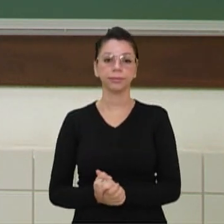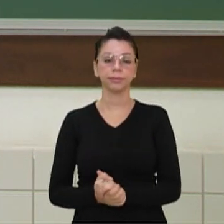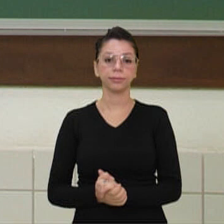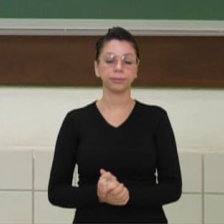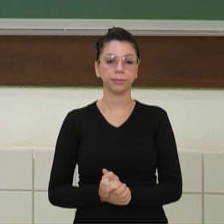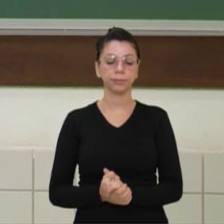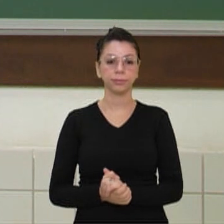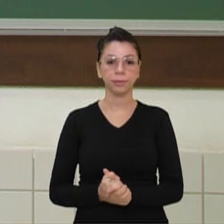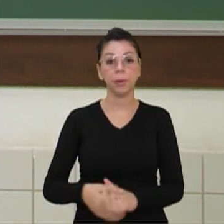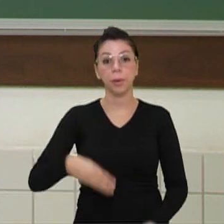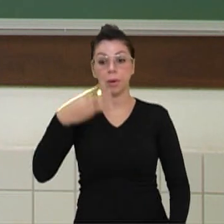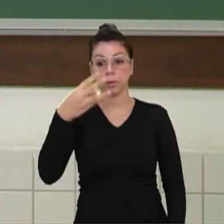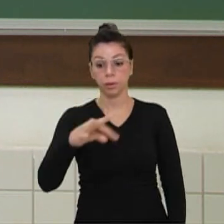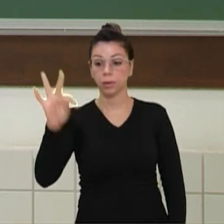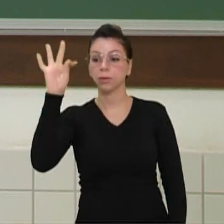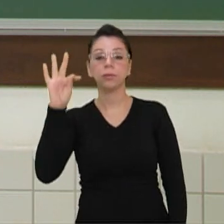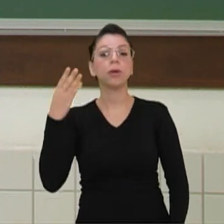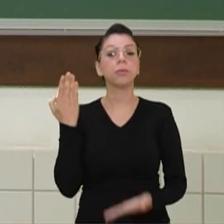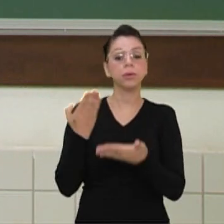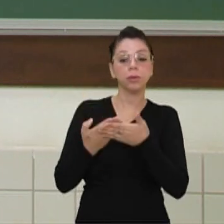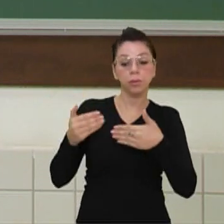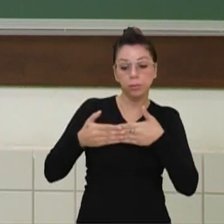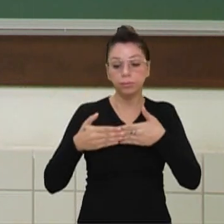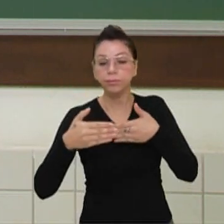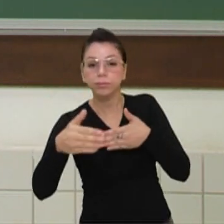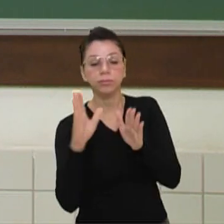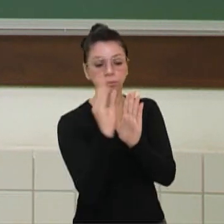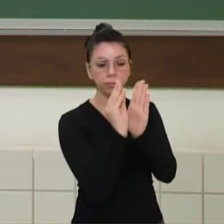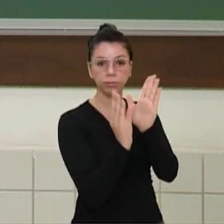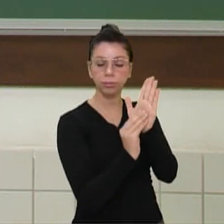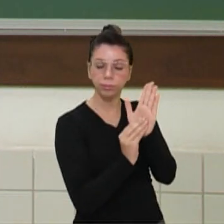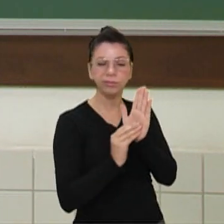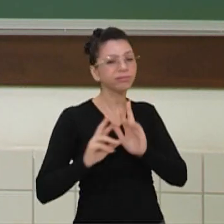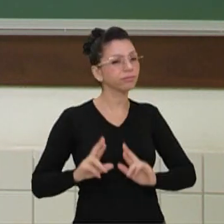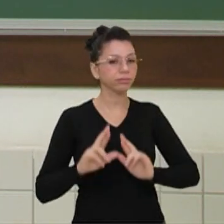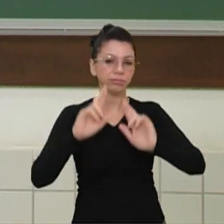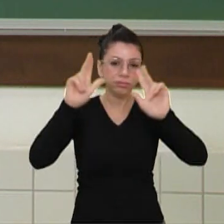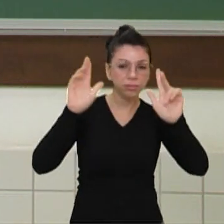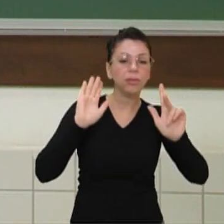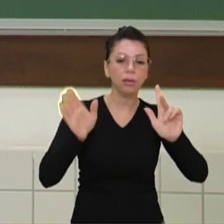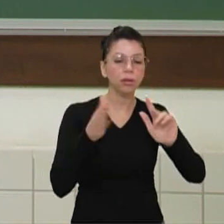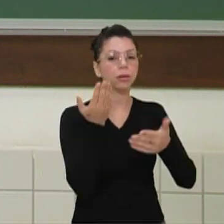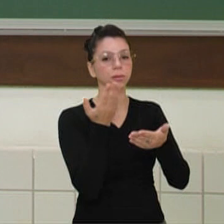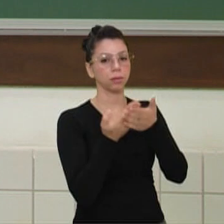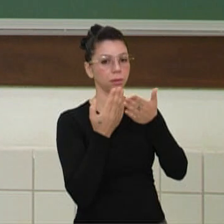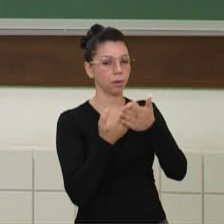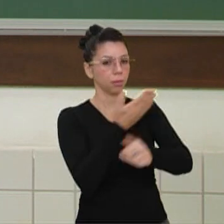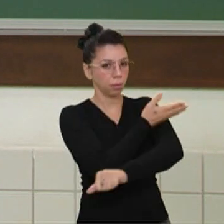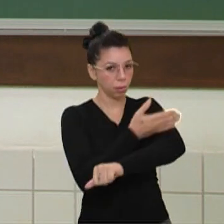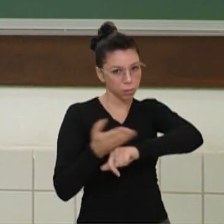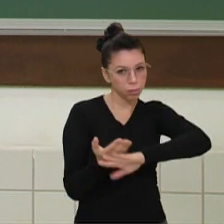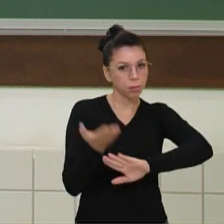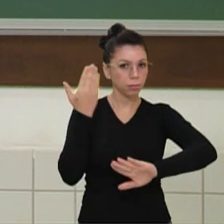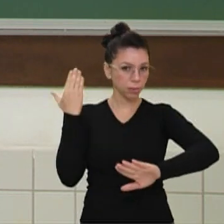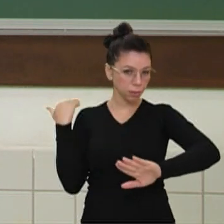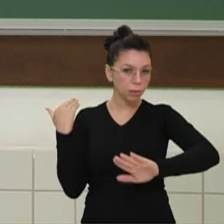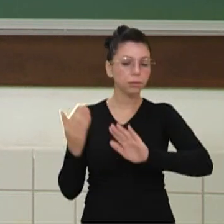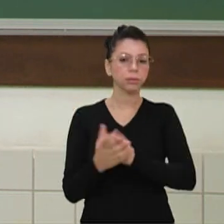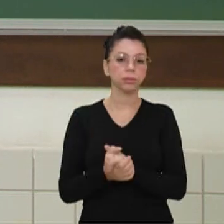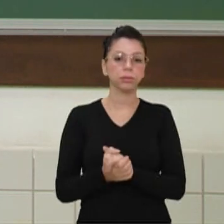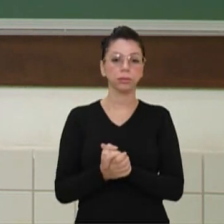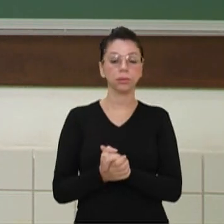No terceiro trimestre, vamos estudar alguns conteúdos um tanto diferentes daquilo que a gente viu, né? A gente estudou bastante os